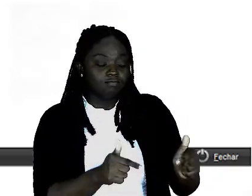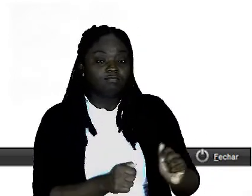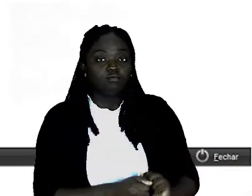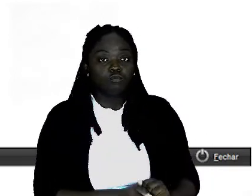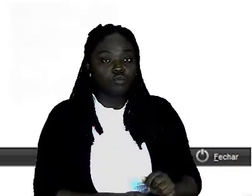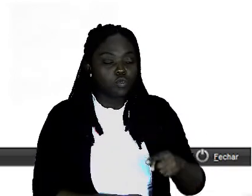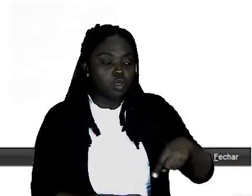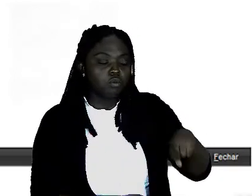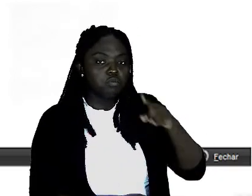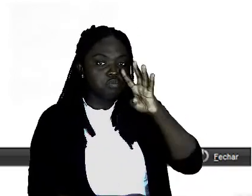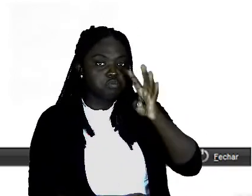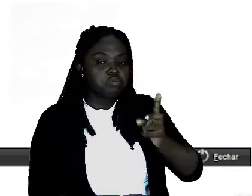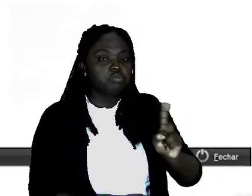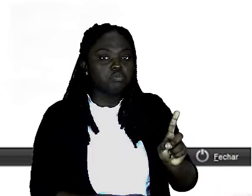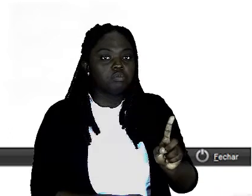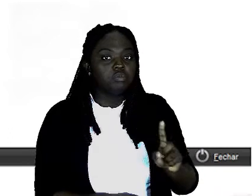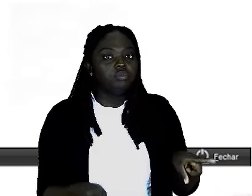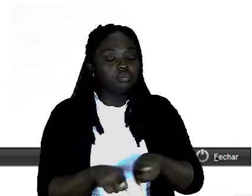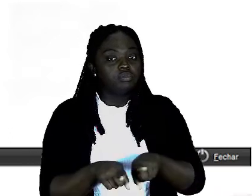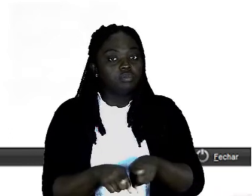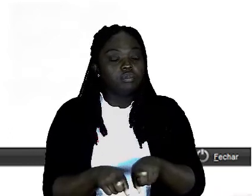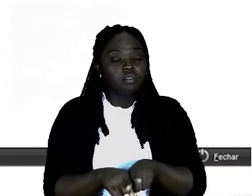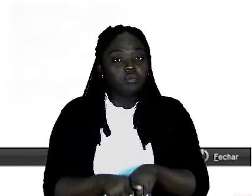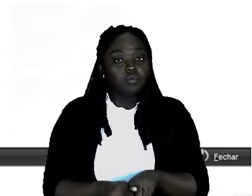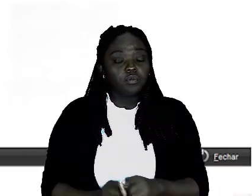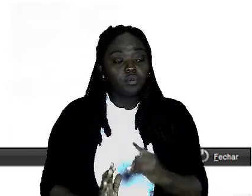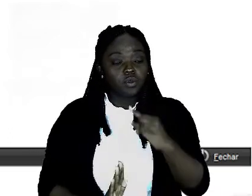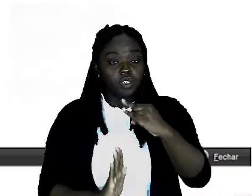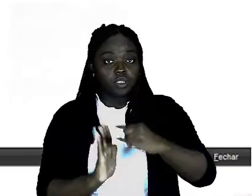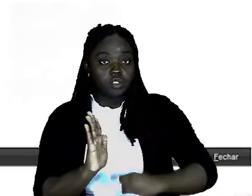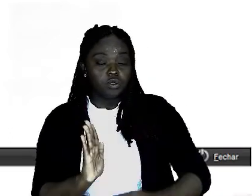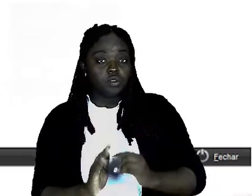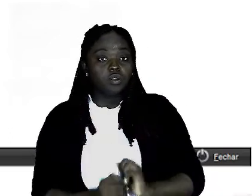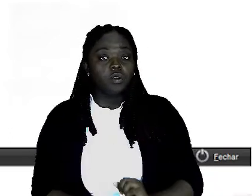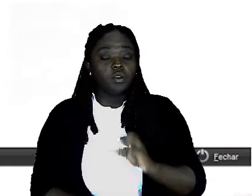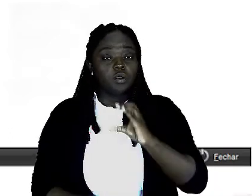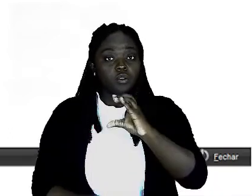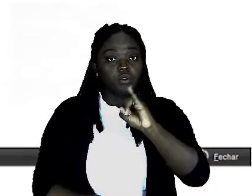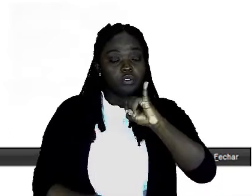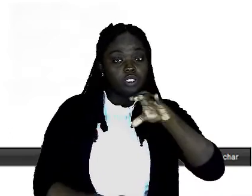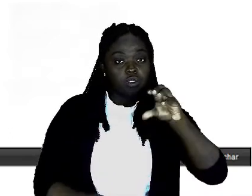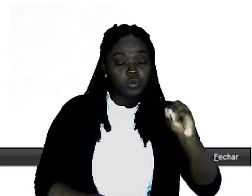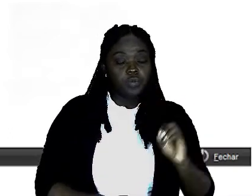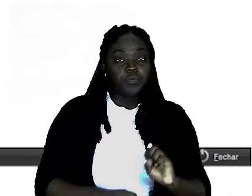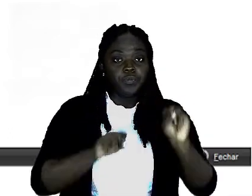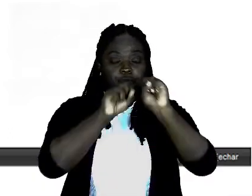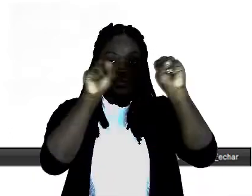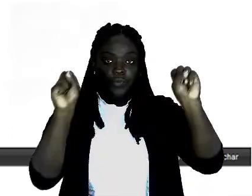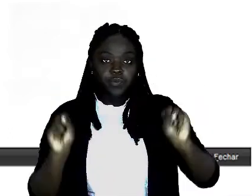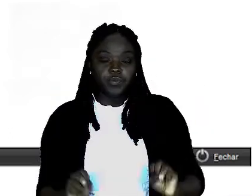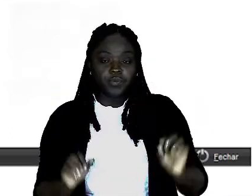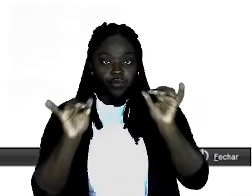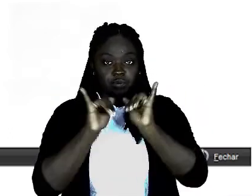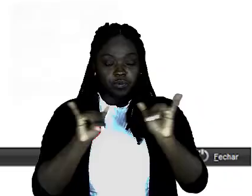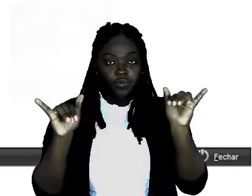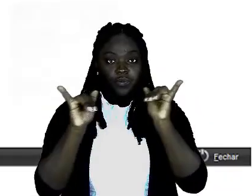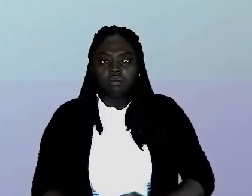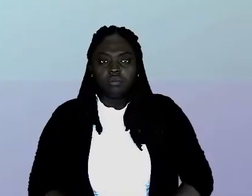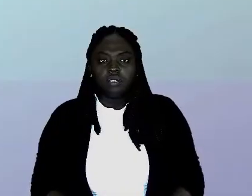julgado com o seu registro no SICO, Sistema de Informação de Contas da Justiça